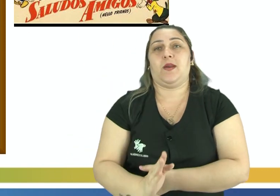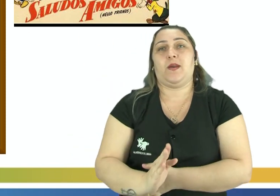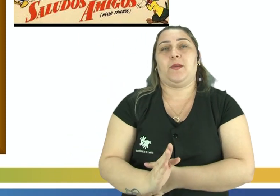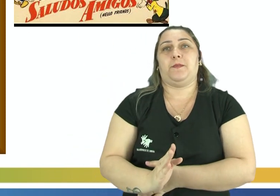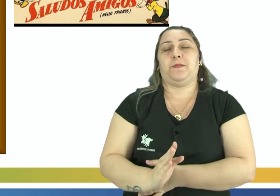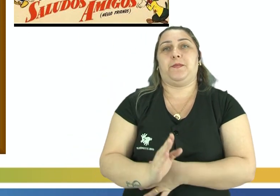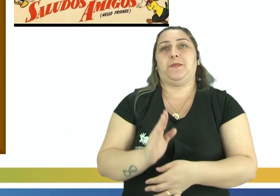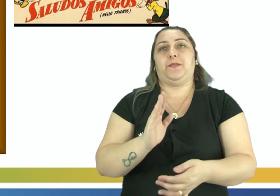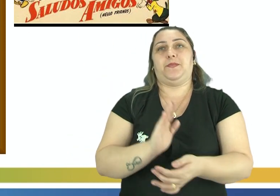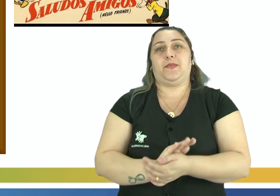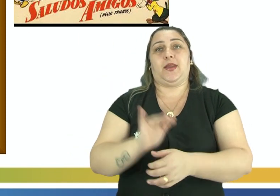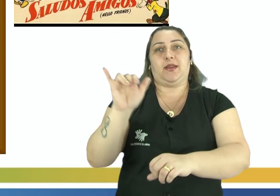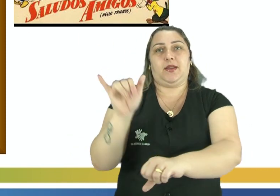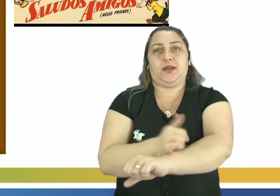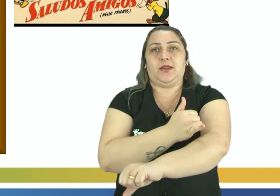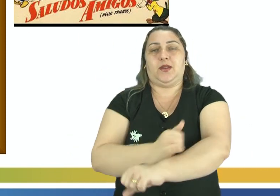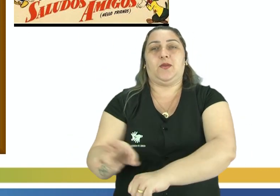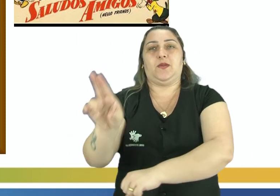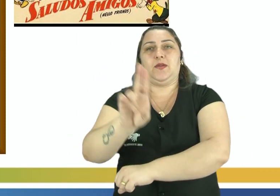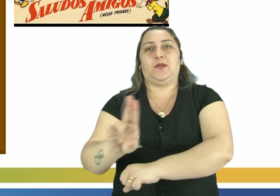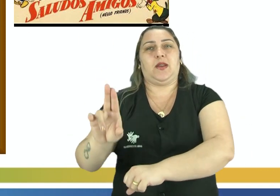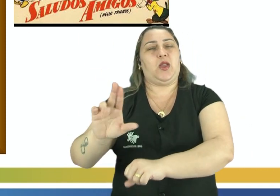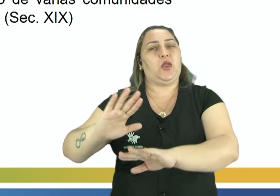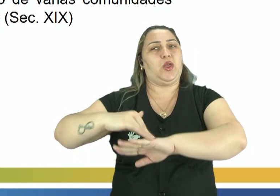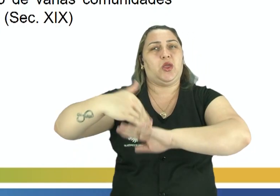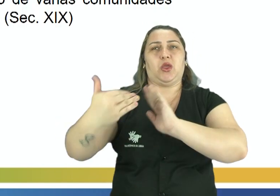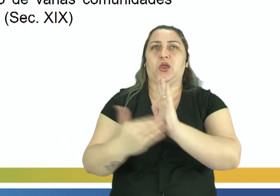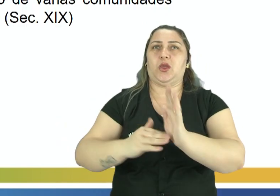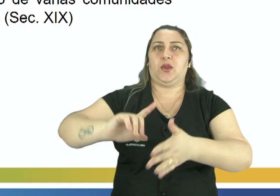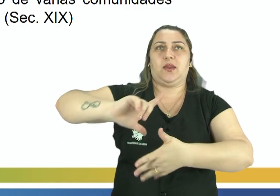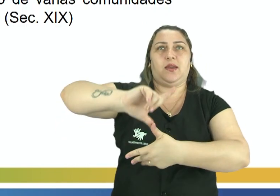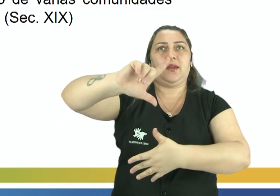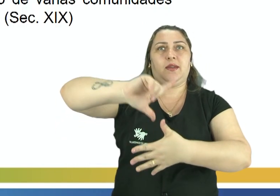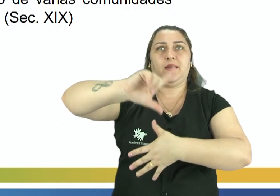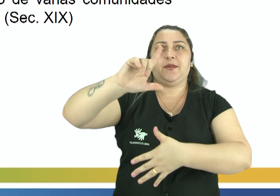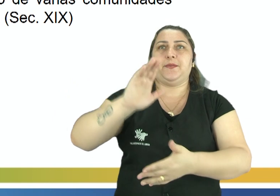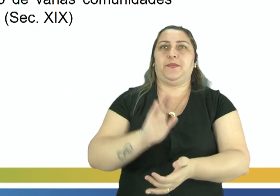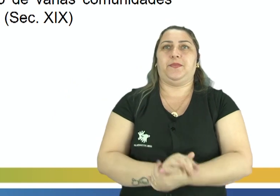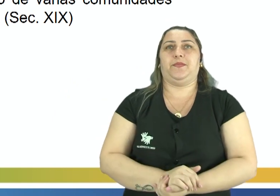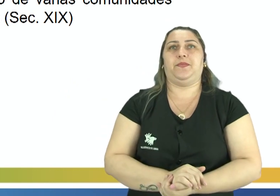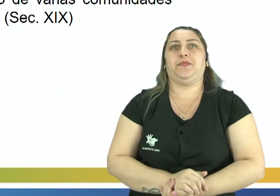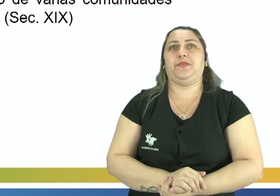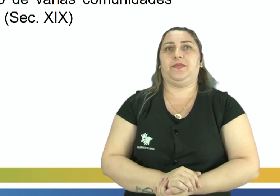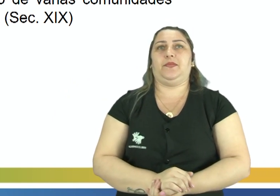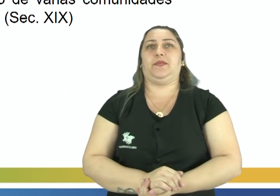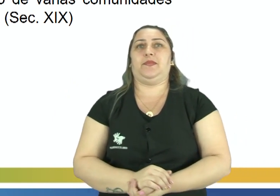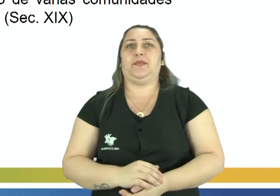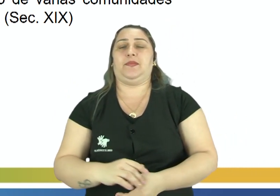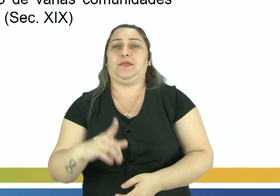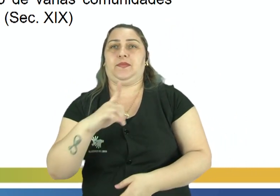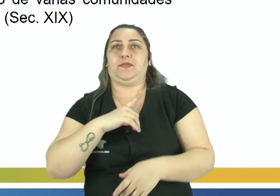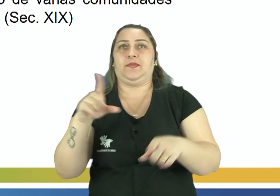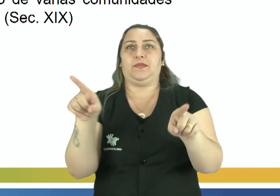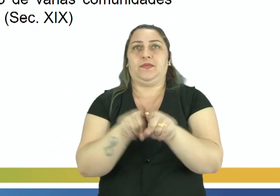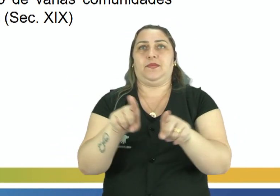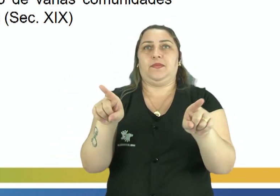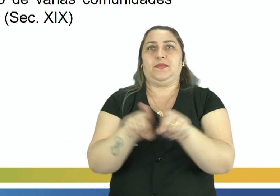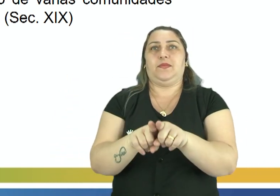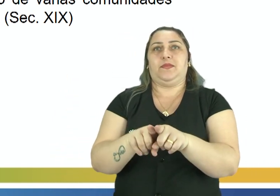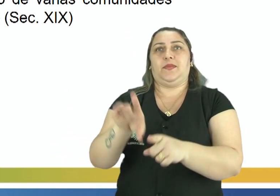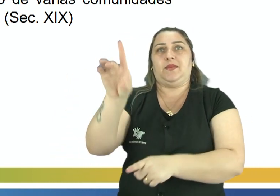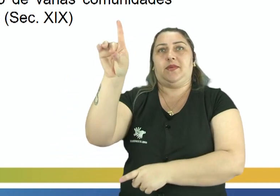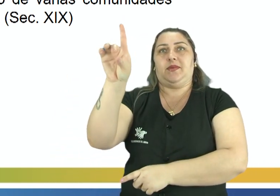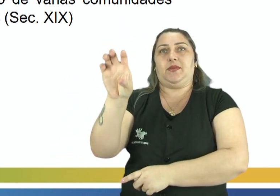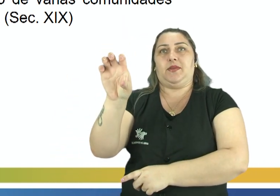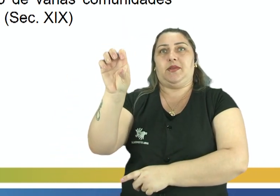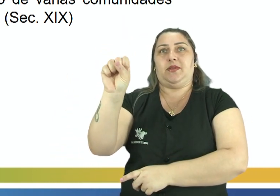mas essa estratégia foi usada em toda a América Latina. E aí temos a questão do destino